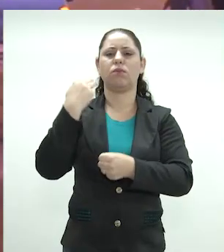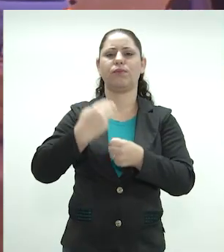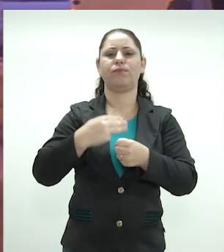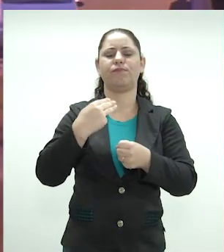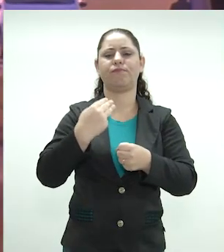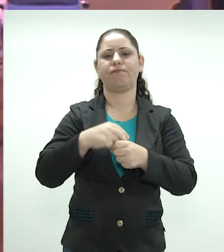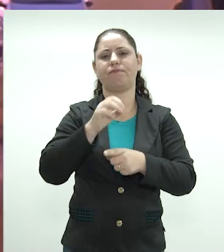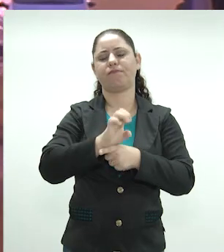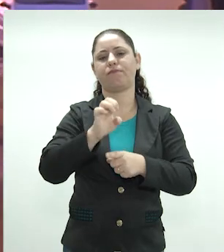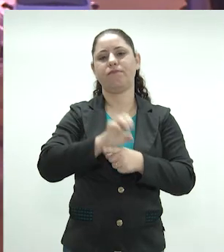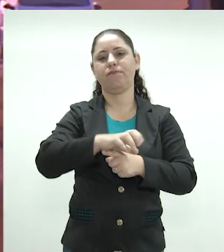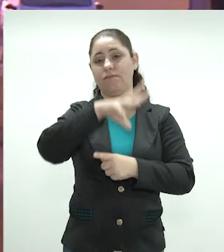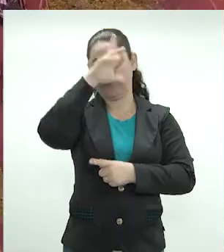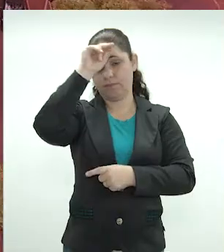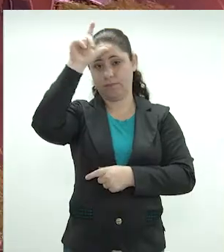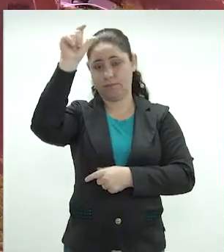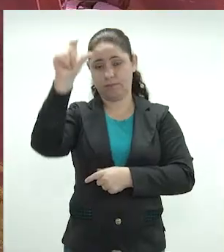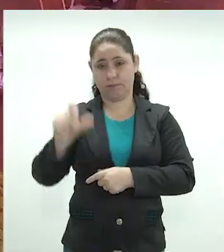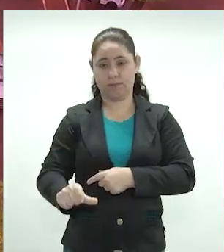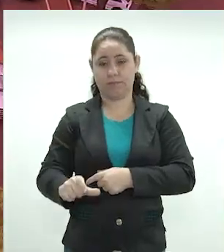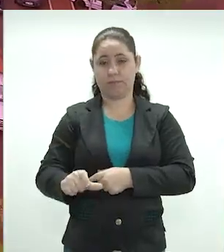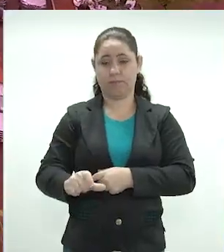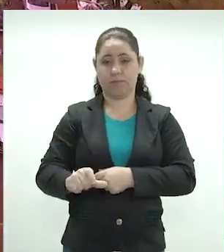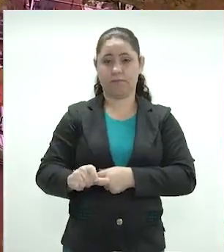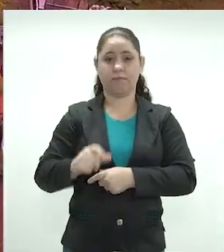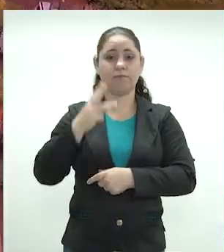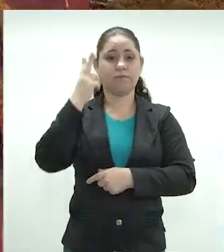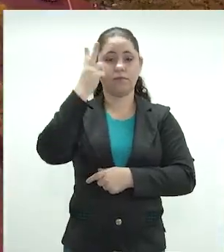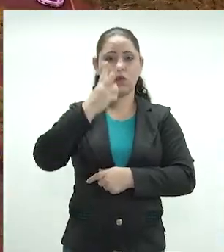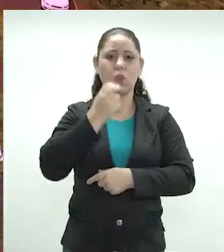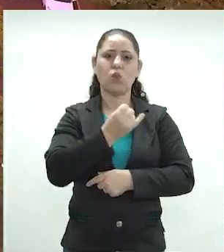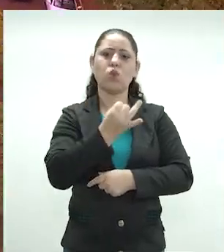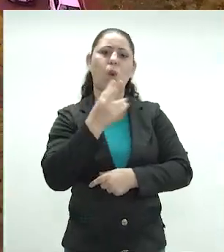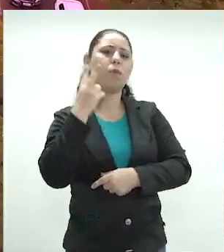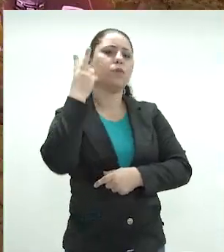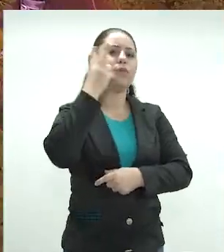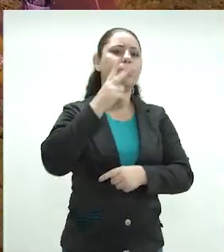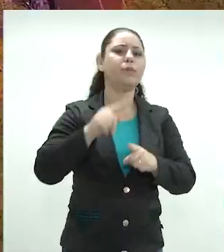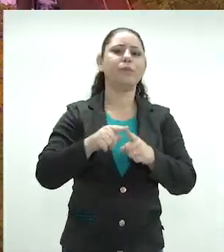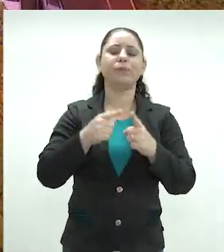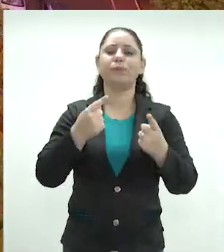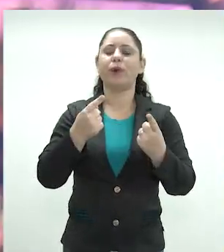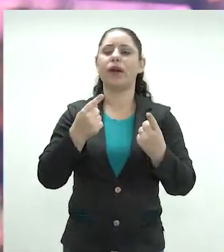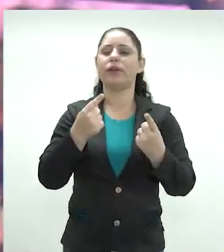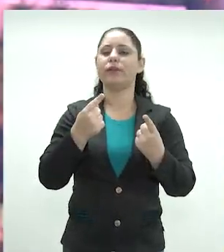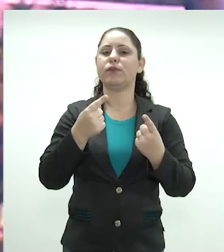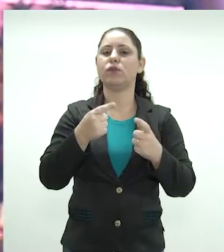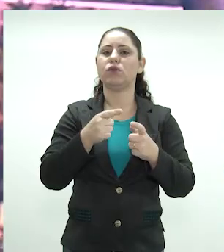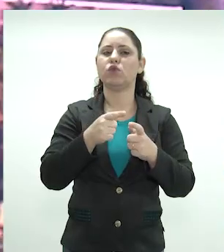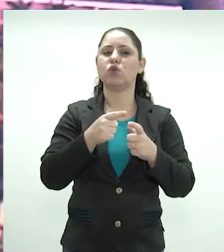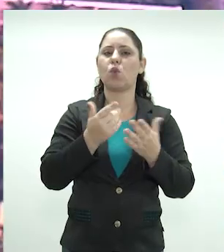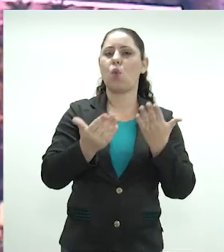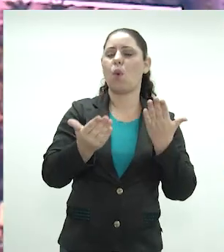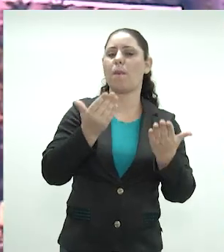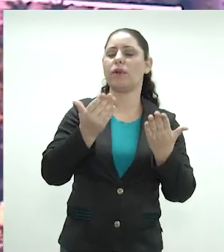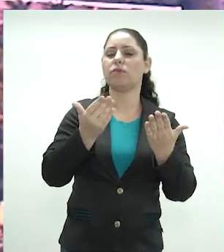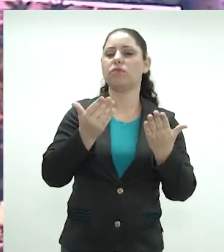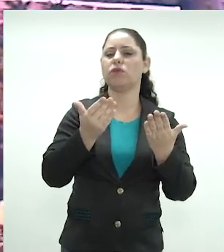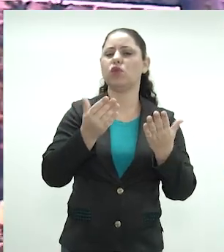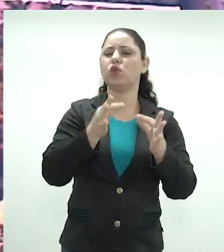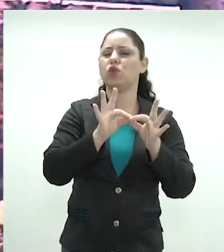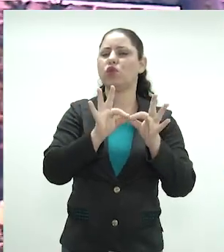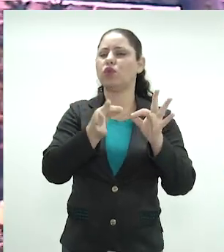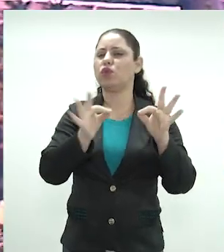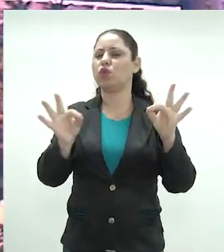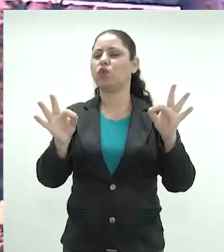estado elegeram prefeitos e vereadores. O número de vereadoras cresceu, mas com relação ao todo, ainda está